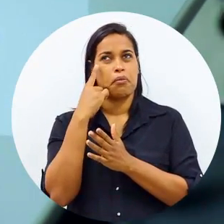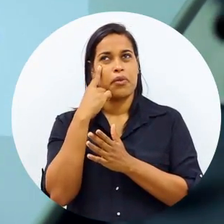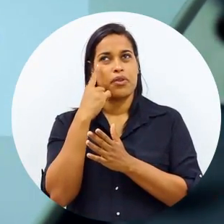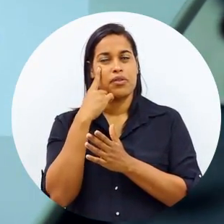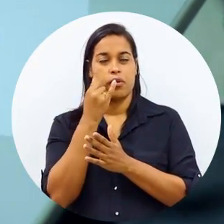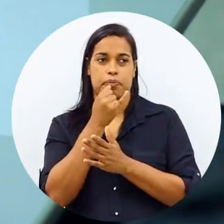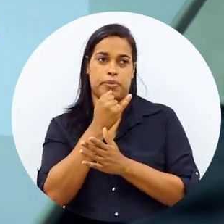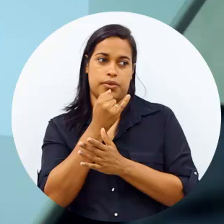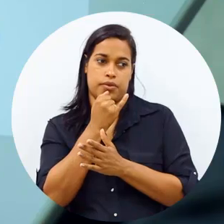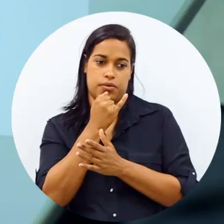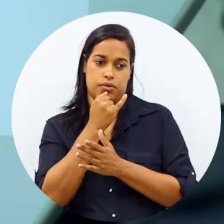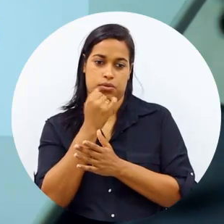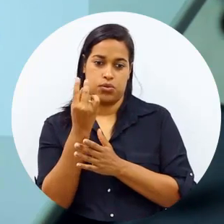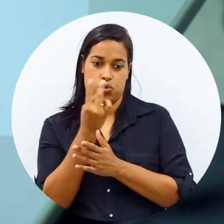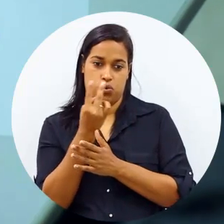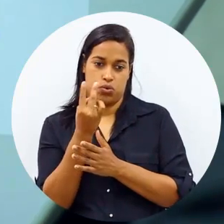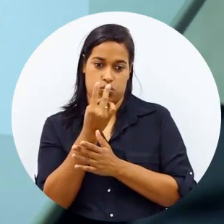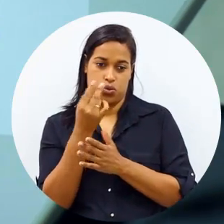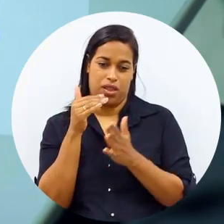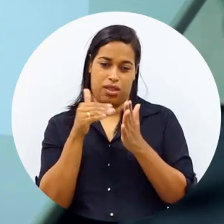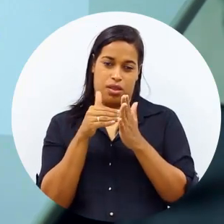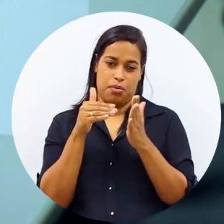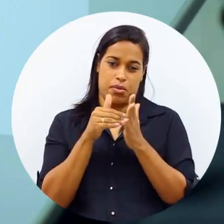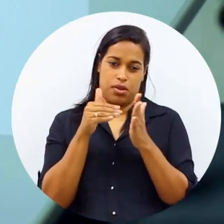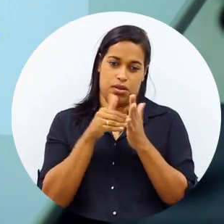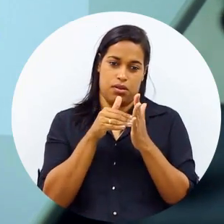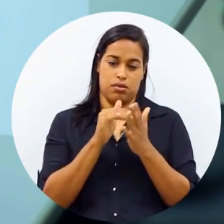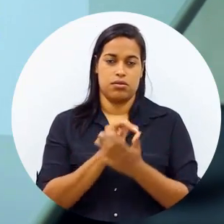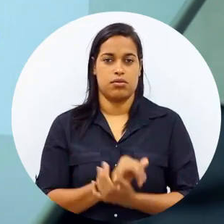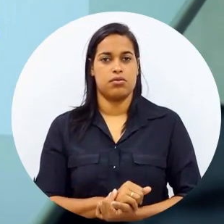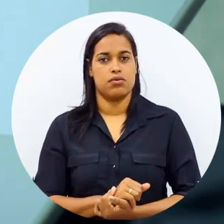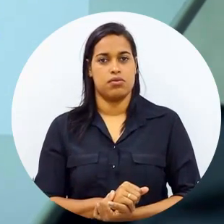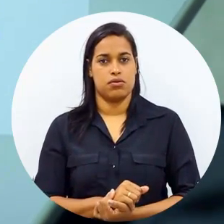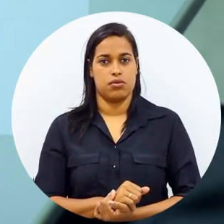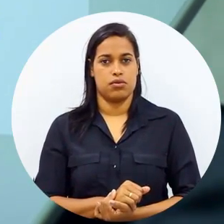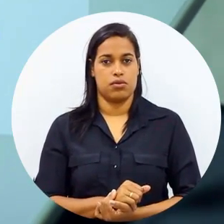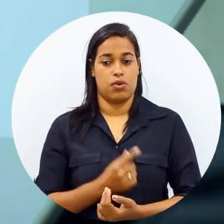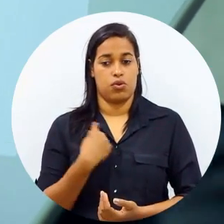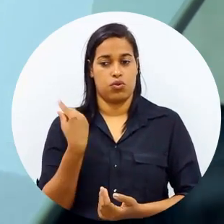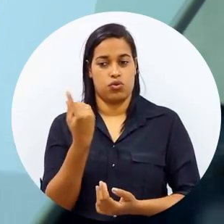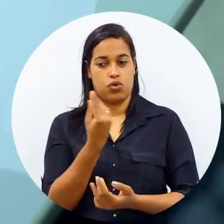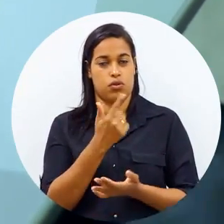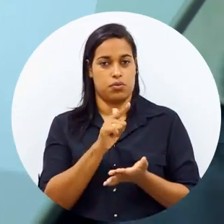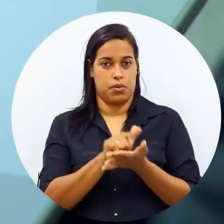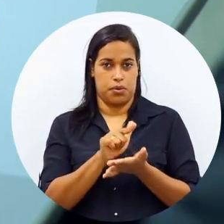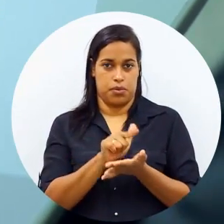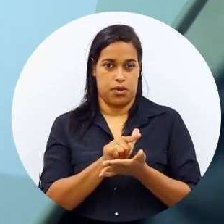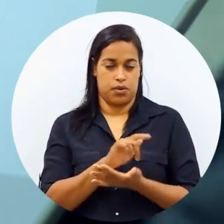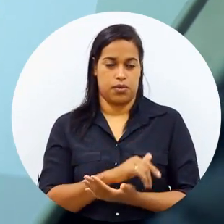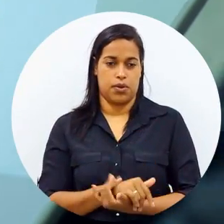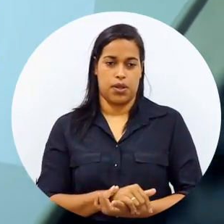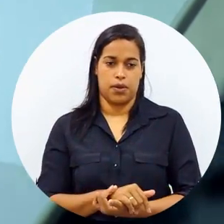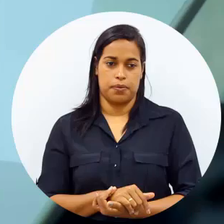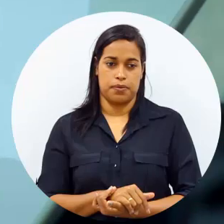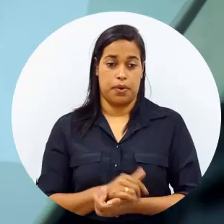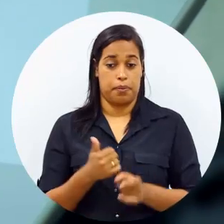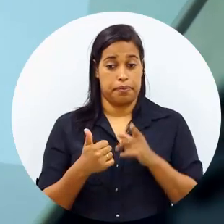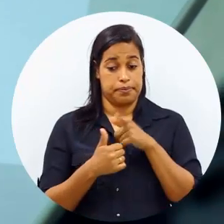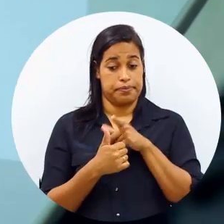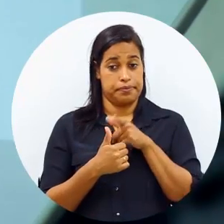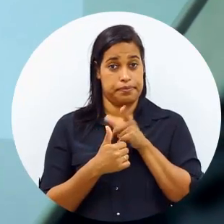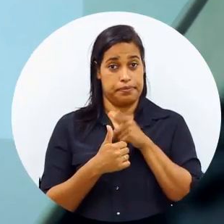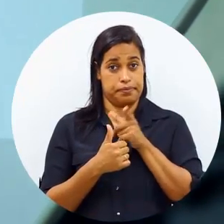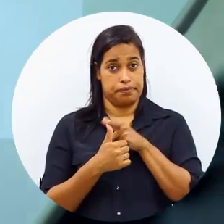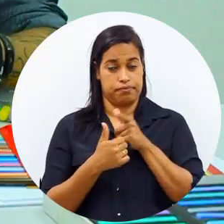vamos imaginar aqui duas áreas delimitadas no nosso papel.